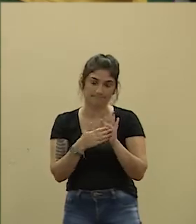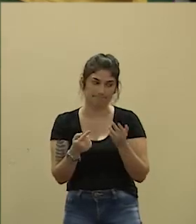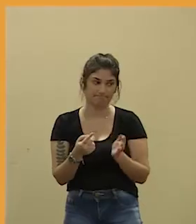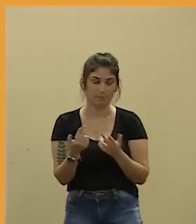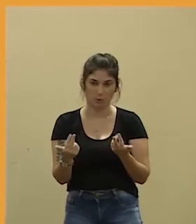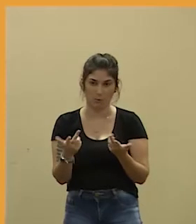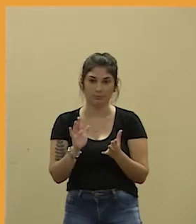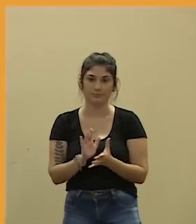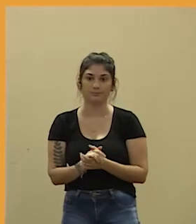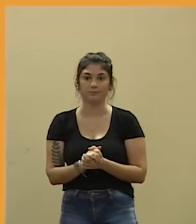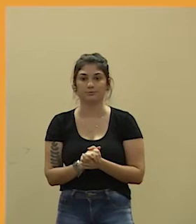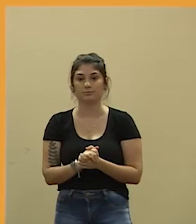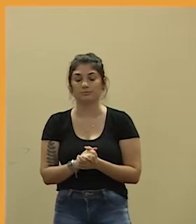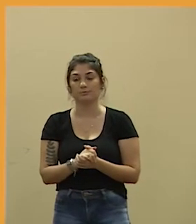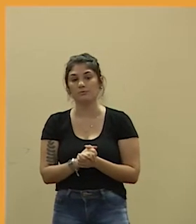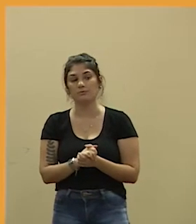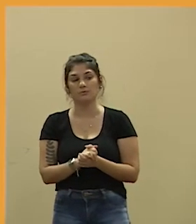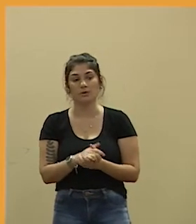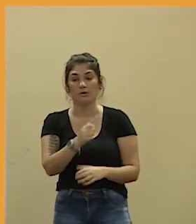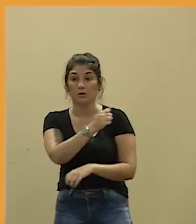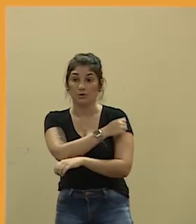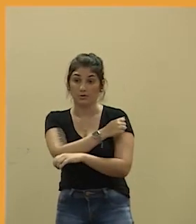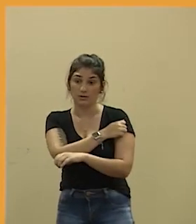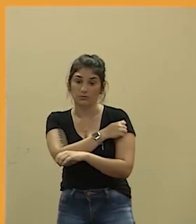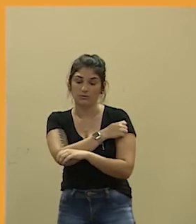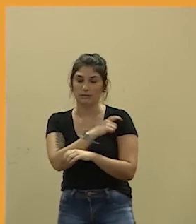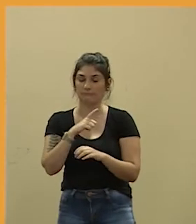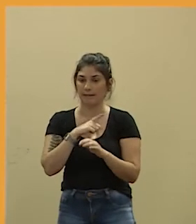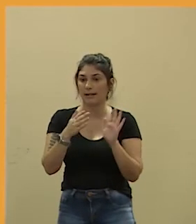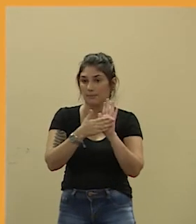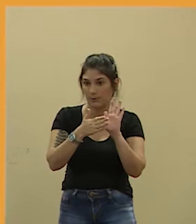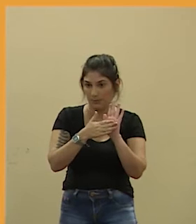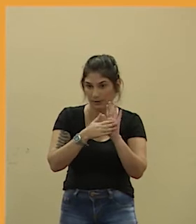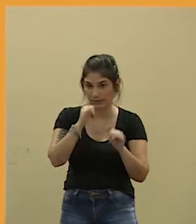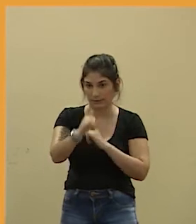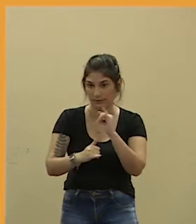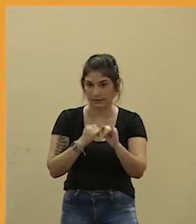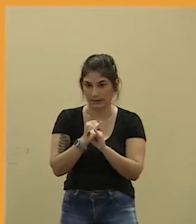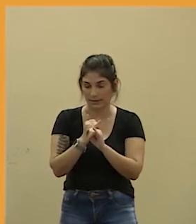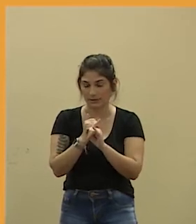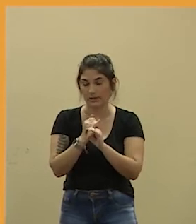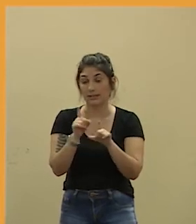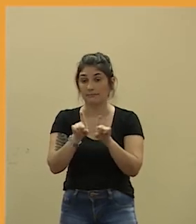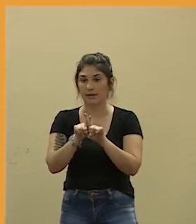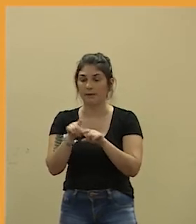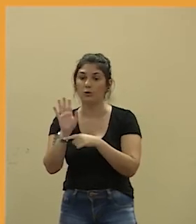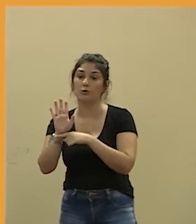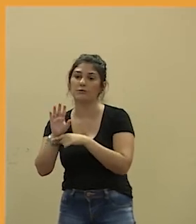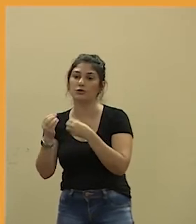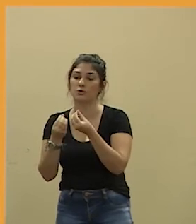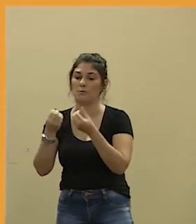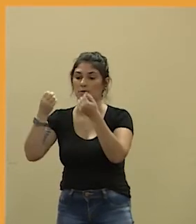os alunos têm o planejamento do curso na internet por escrito e também com um pequeno vídeo explicativo do professor sobre as primeiras atividades